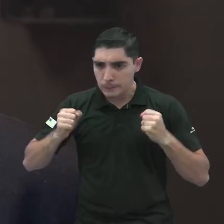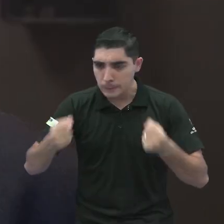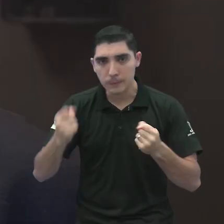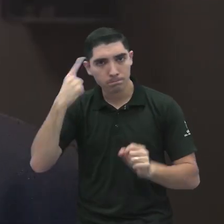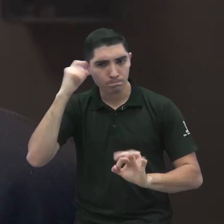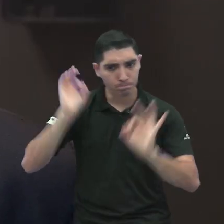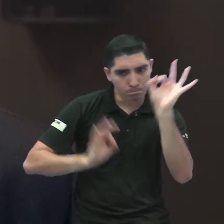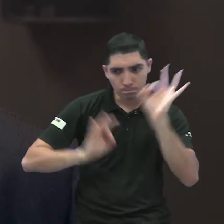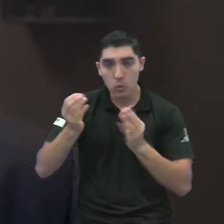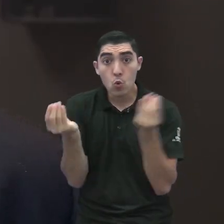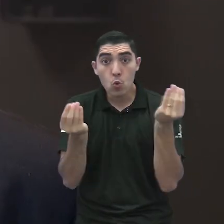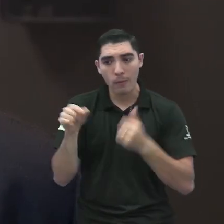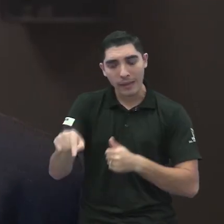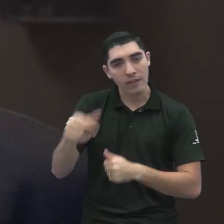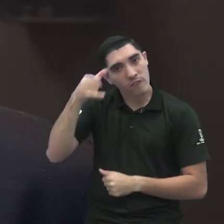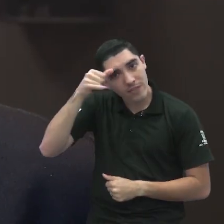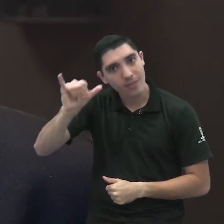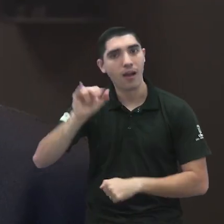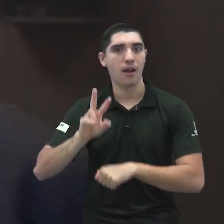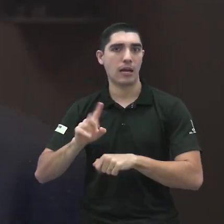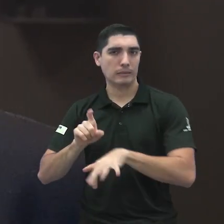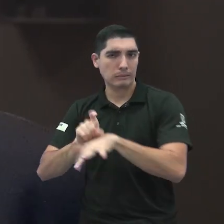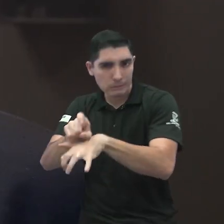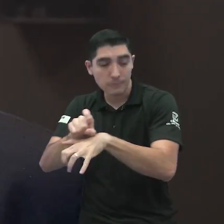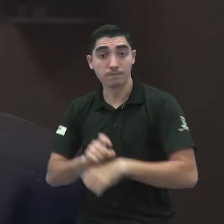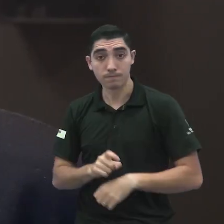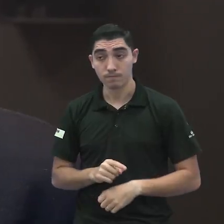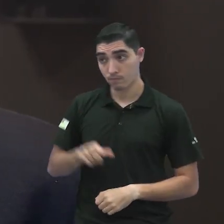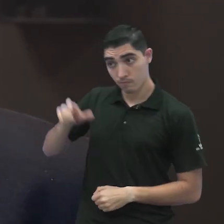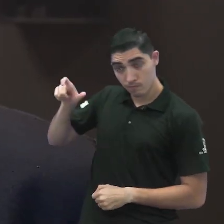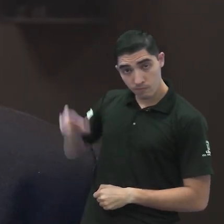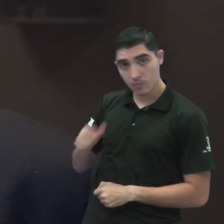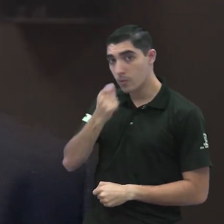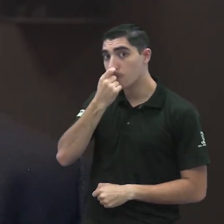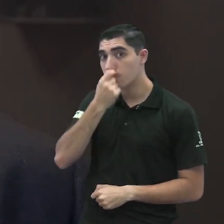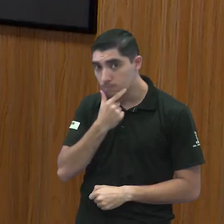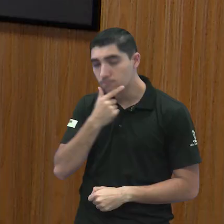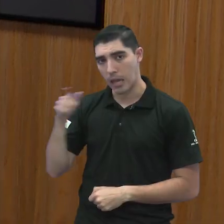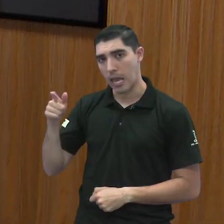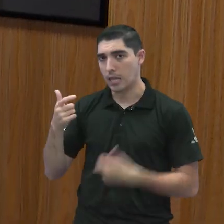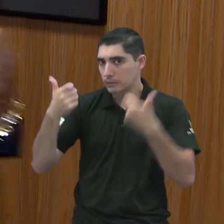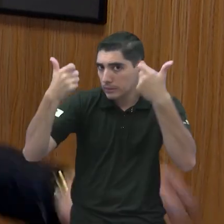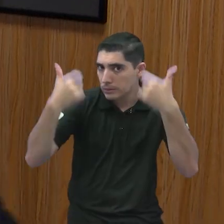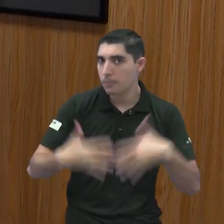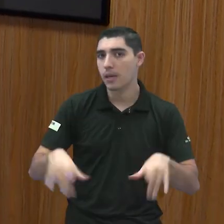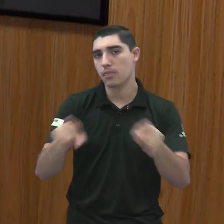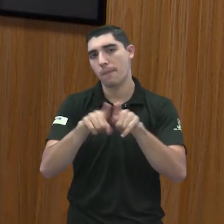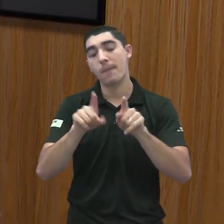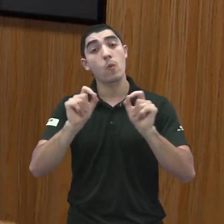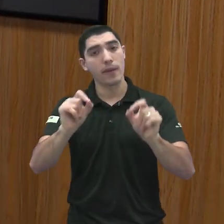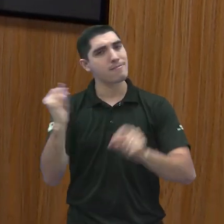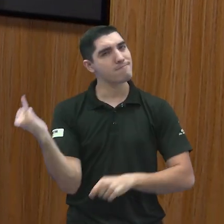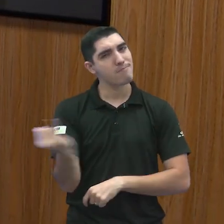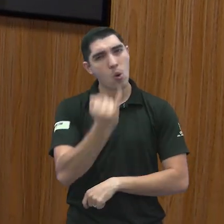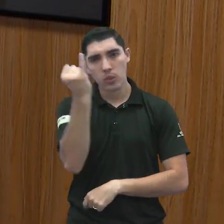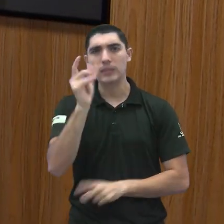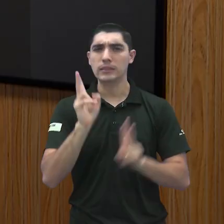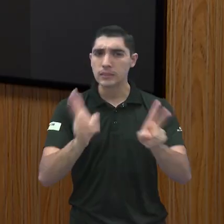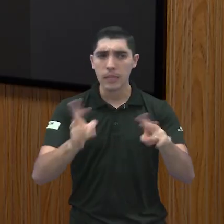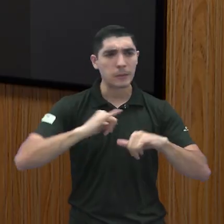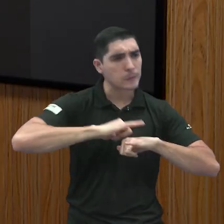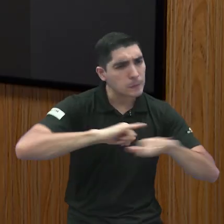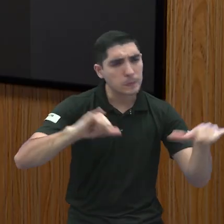preventivas. Além de medidas práticas, o vereador Roberto do Eleven também defende a importância de campanhas